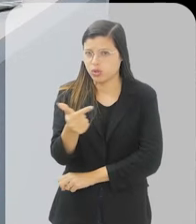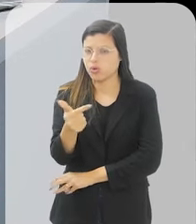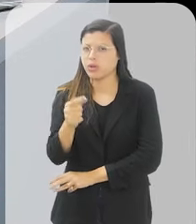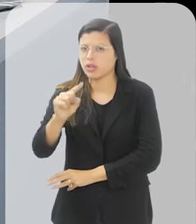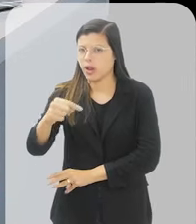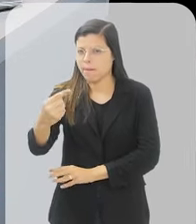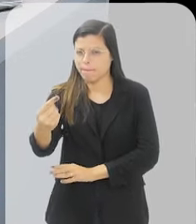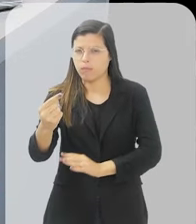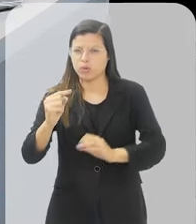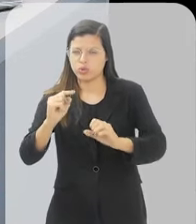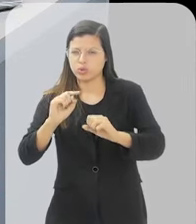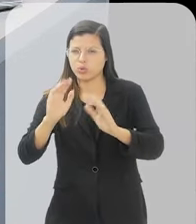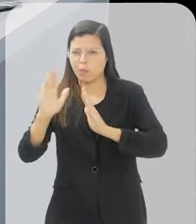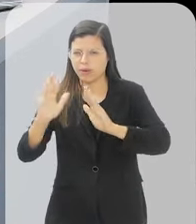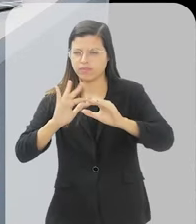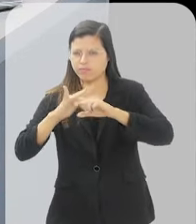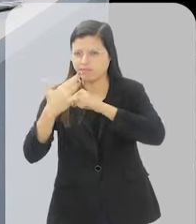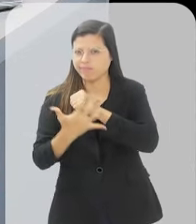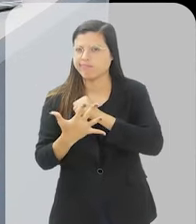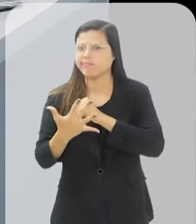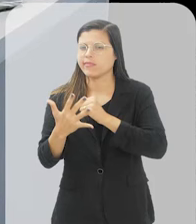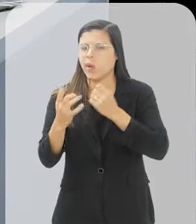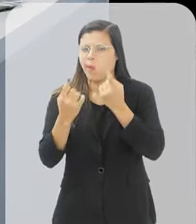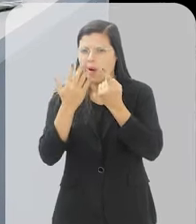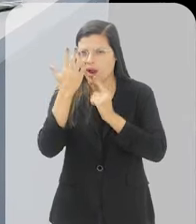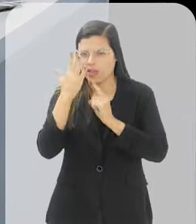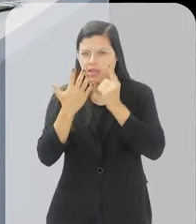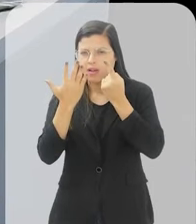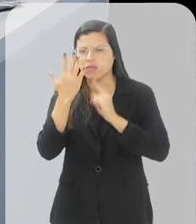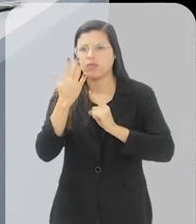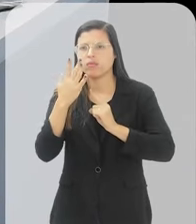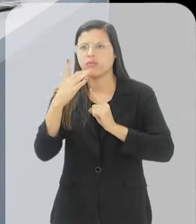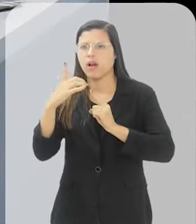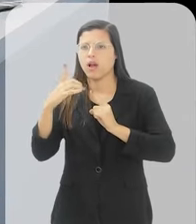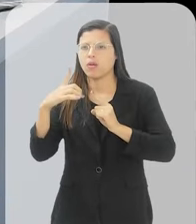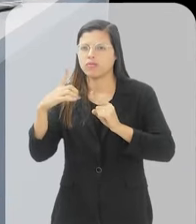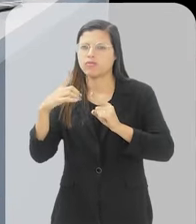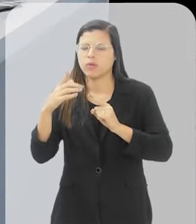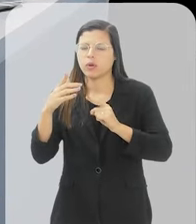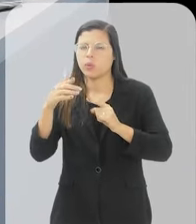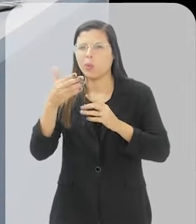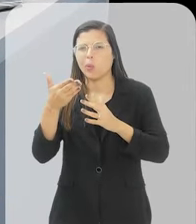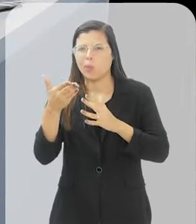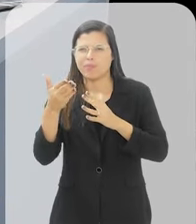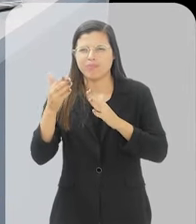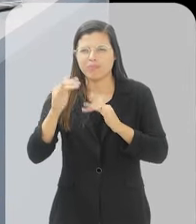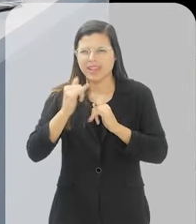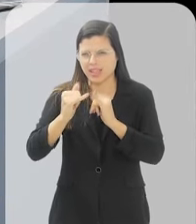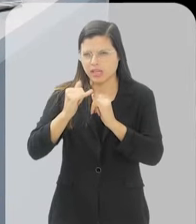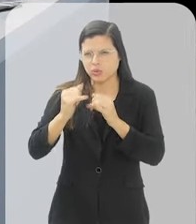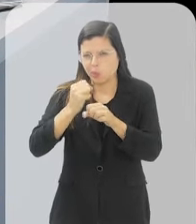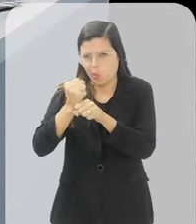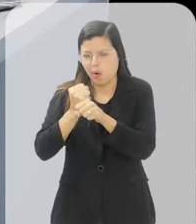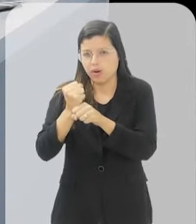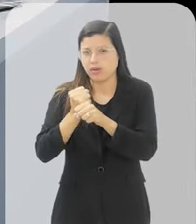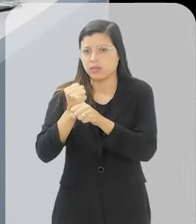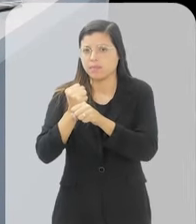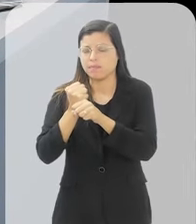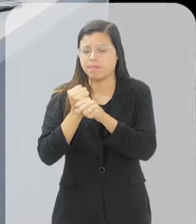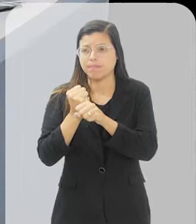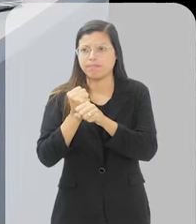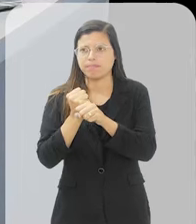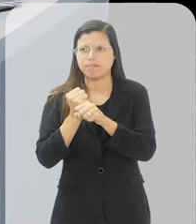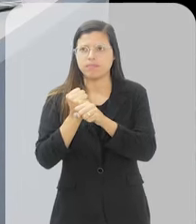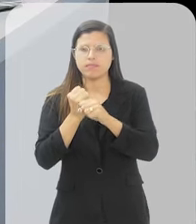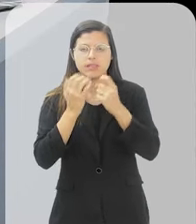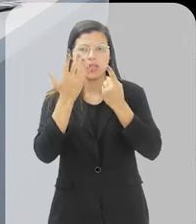carnaval pós-pandemia, aquele carnaval que teve um pouquinho Sim. mais para o meio Mediano, né? do ano, né? E foi o Abre Alas do